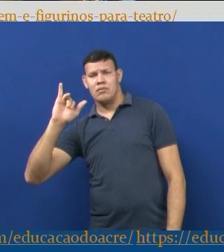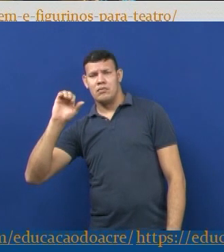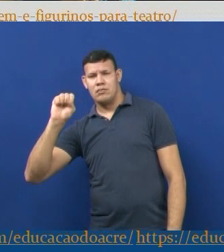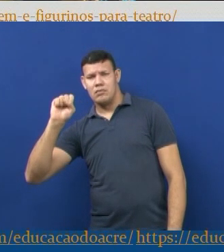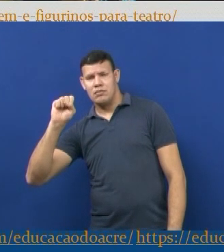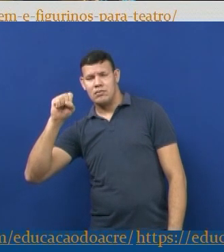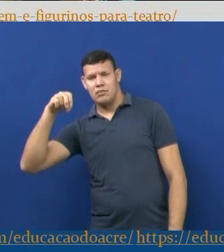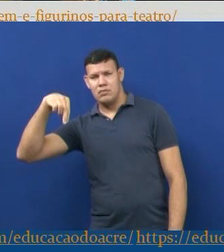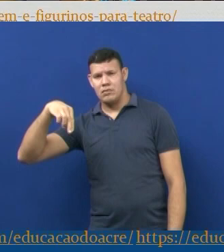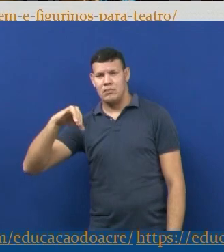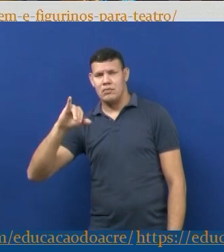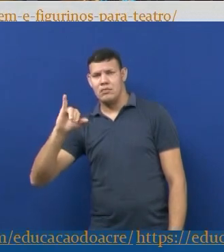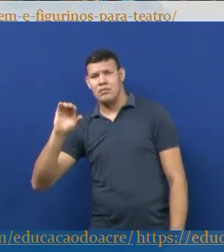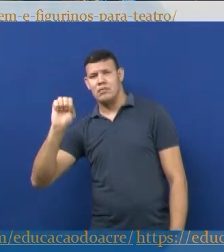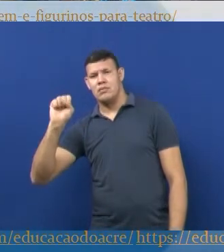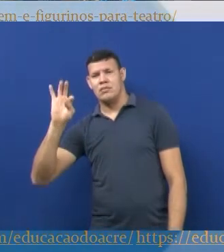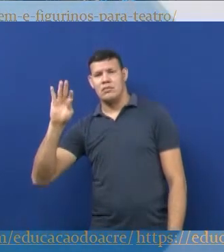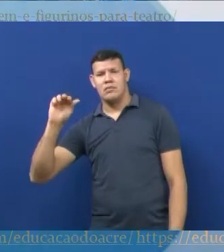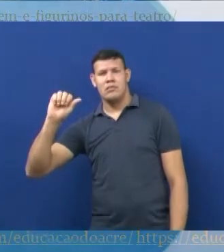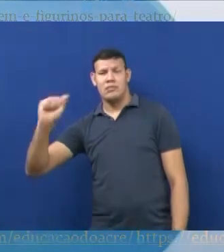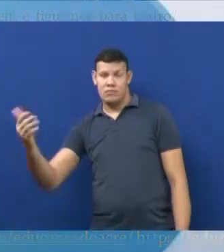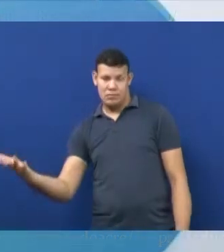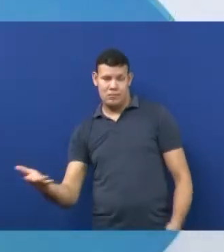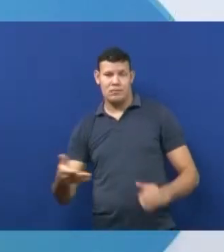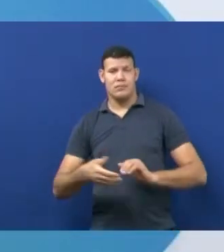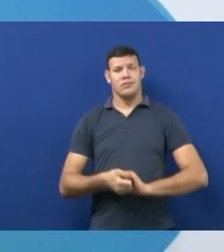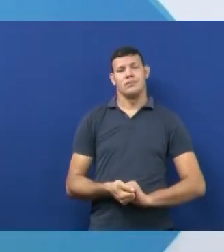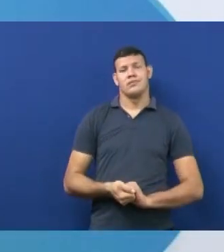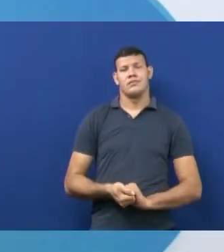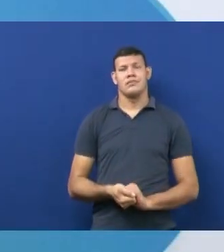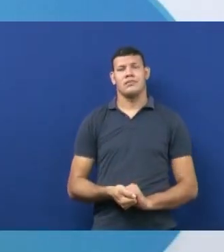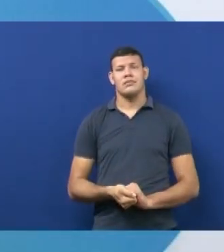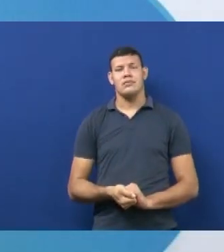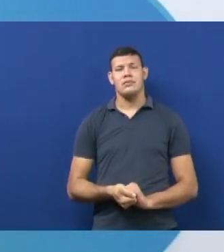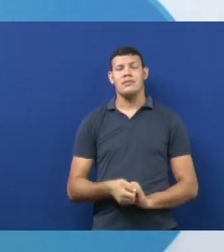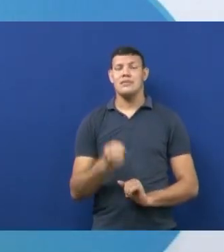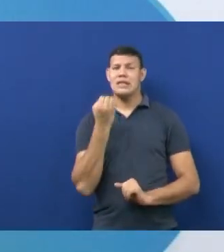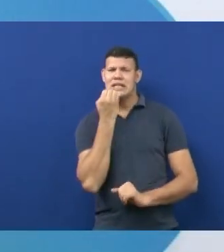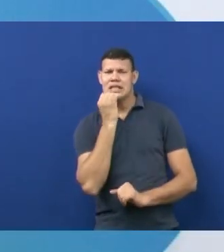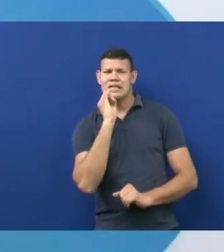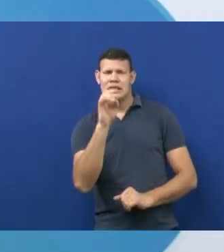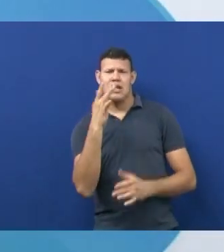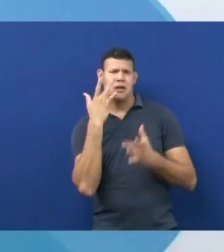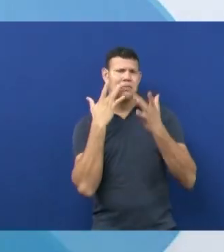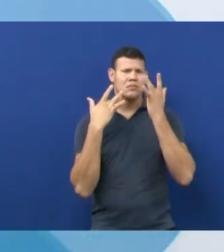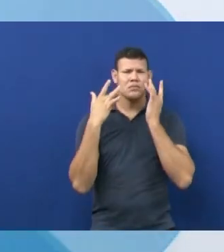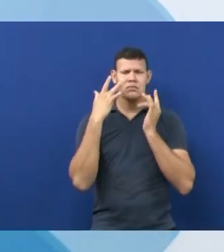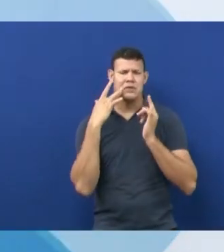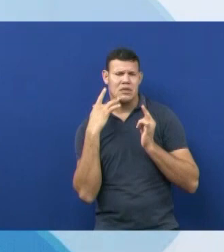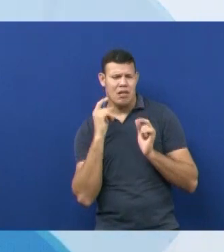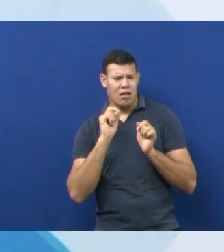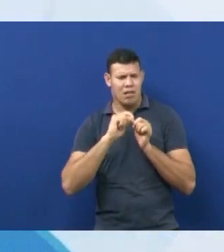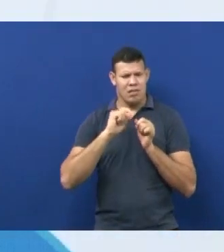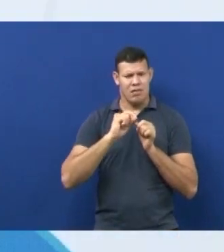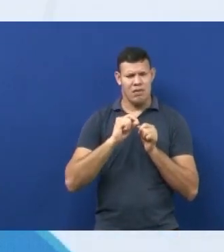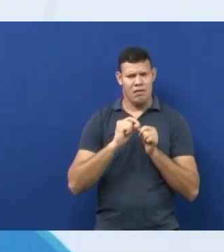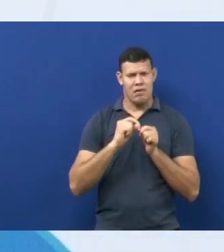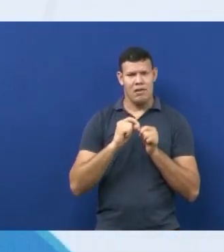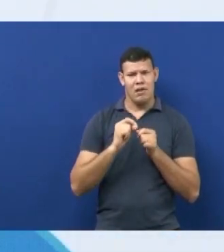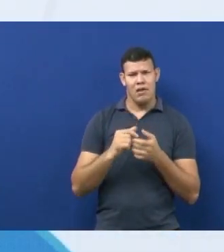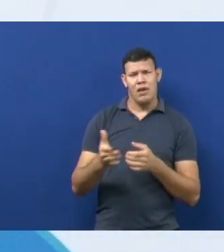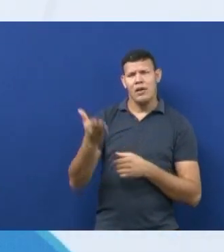pelas roupas e acessórios utilizados na peça teatral. Então, se o teatro que eu estou fazendo é da